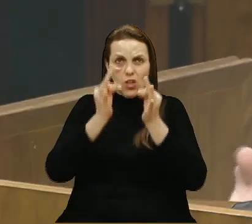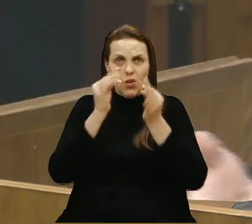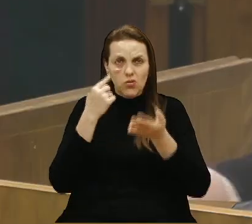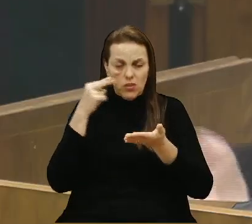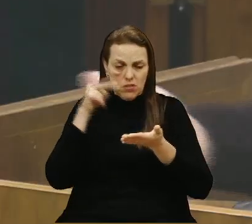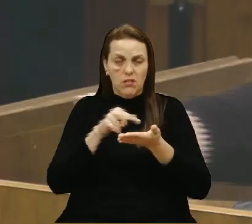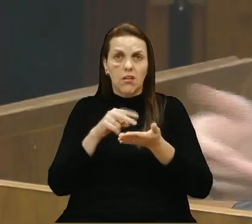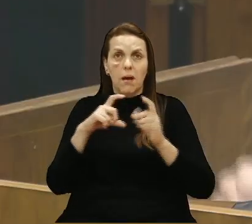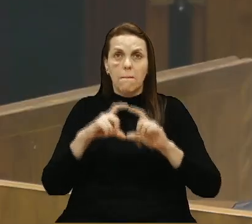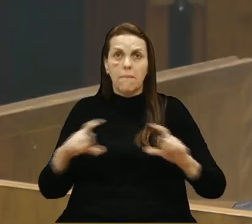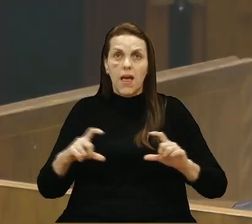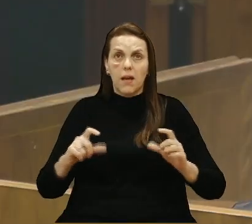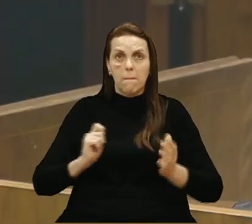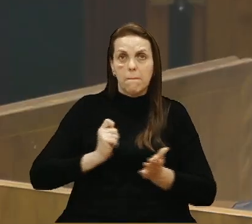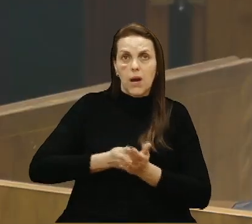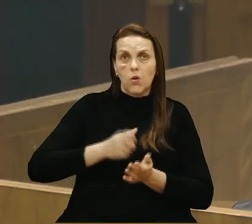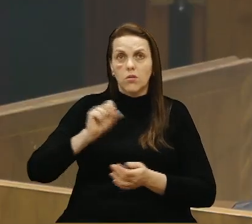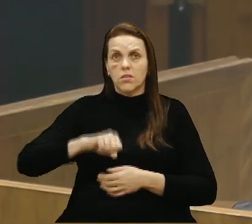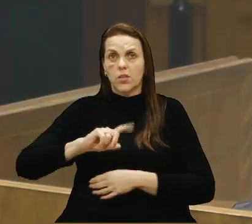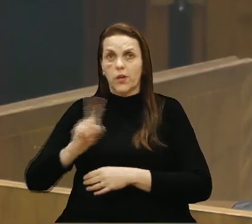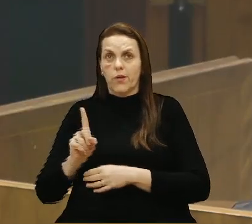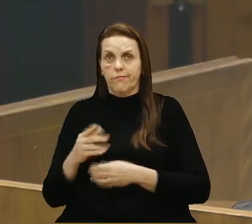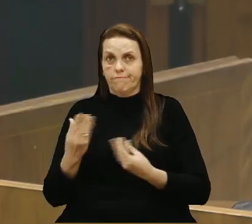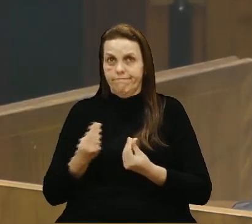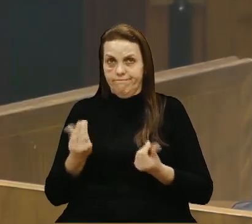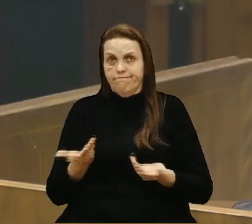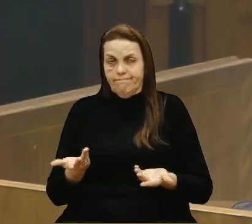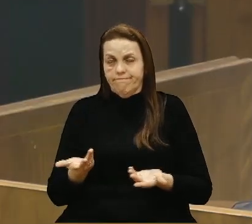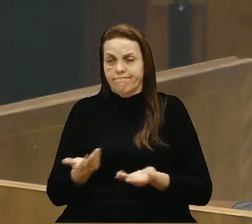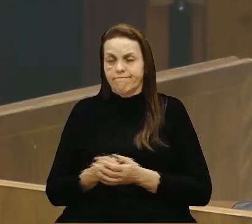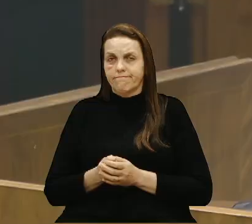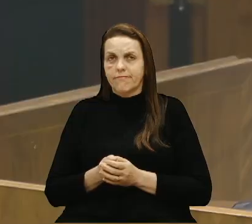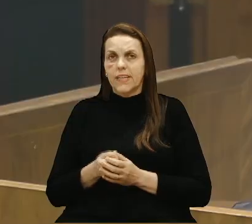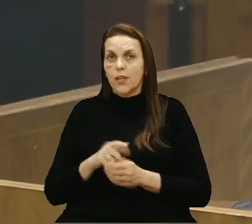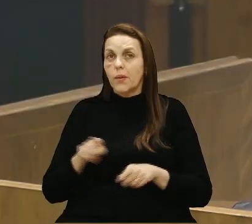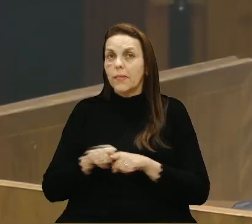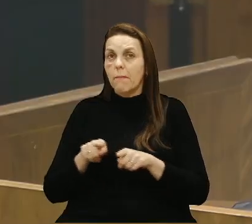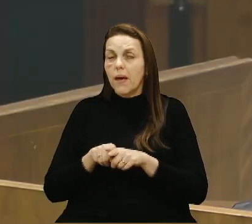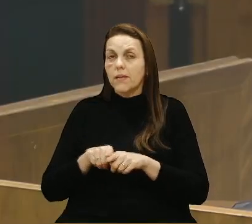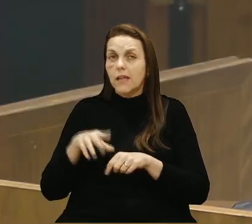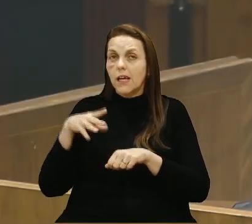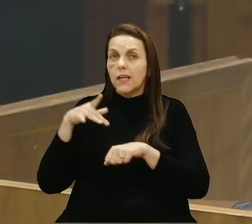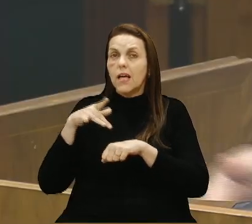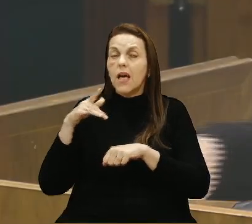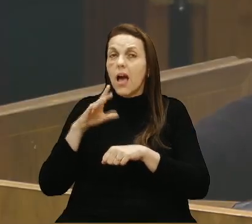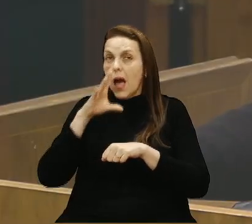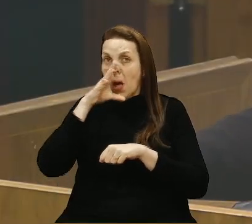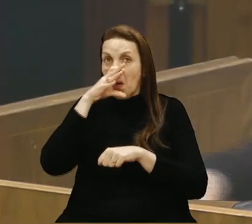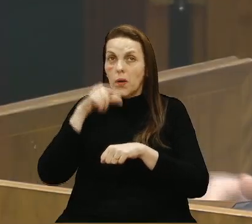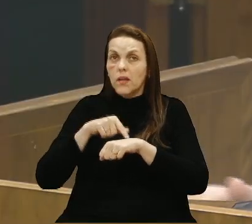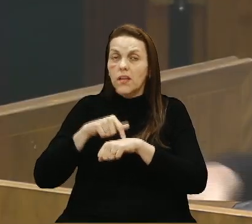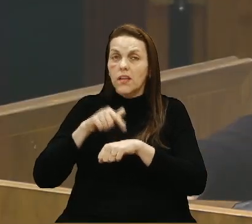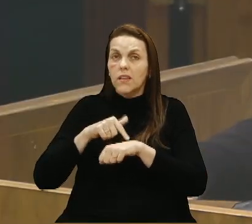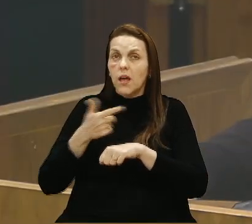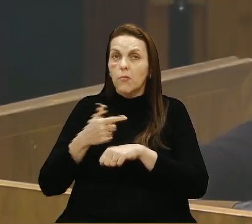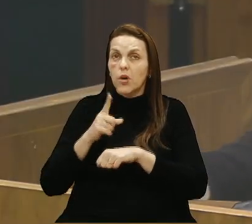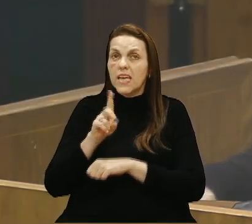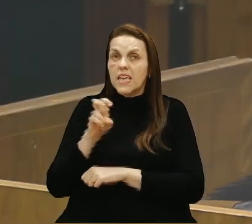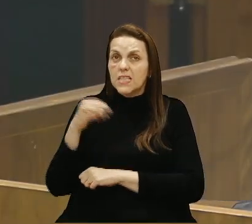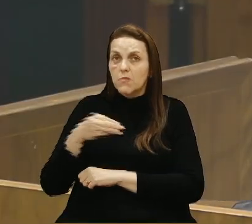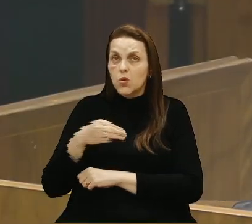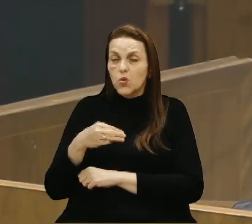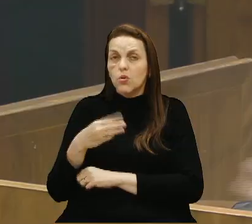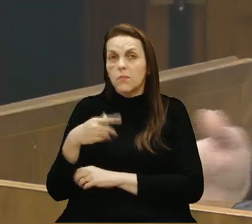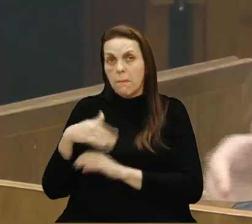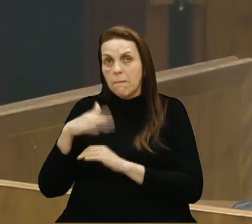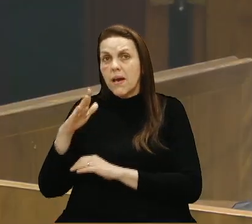pode ver que quem pagou ou não, né? Por gentileza. A tolerância de tempo para ganhar multas de 5 minutos para 15 minutos, aumentar um pouquinho a tolerância